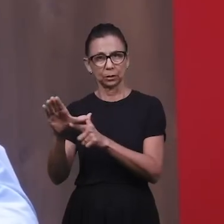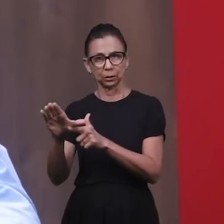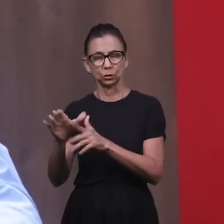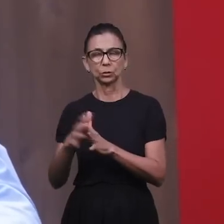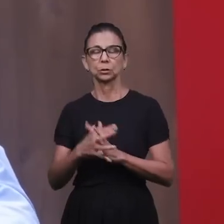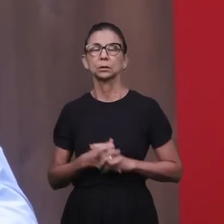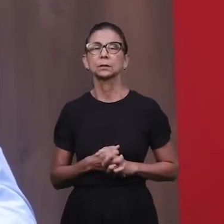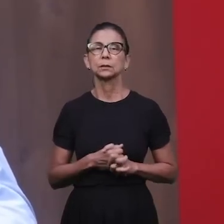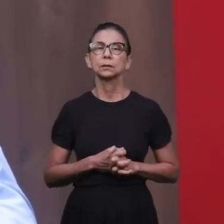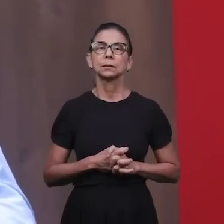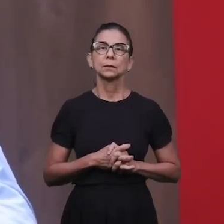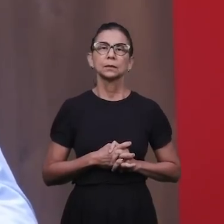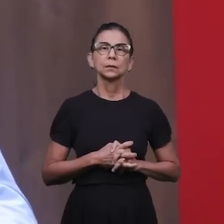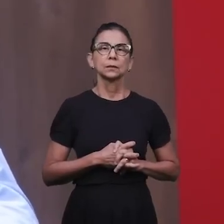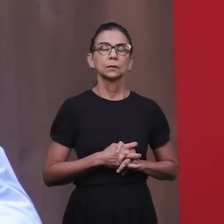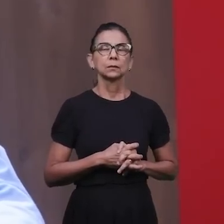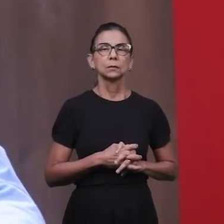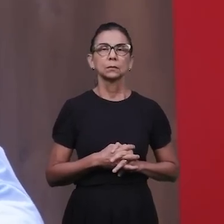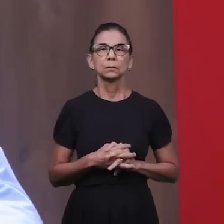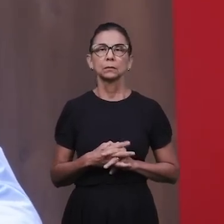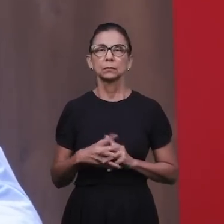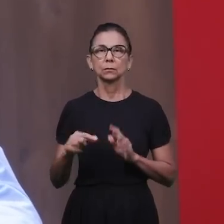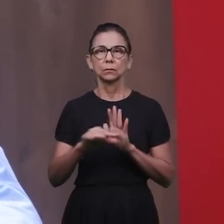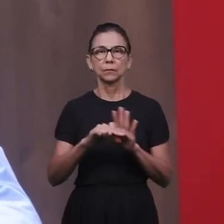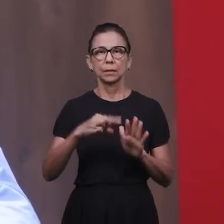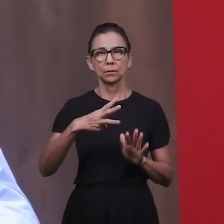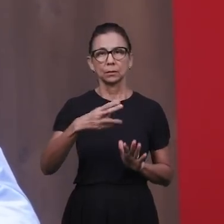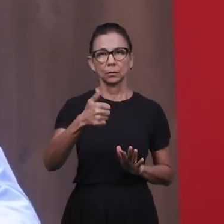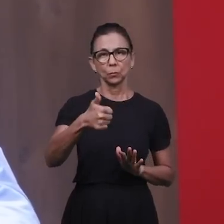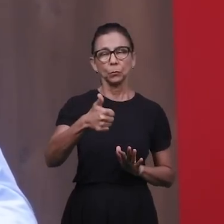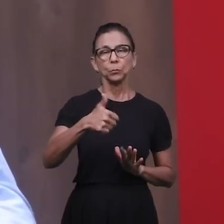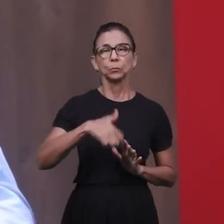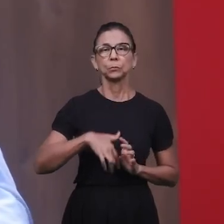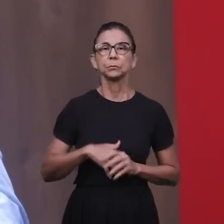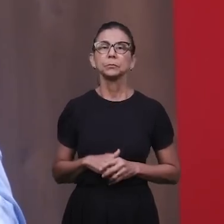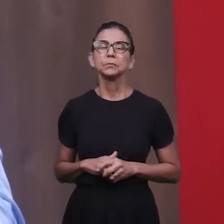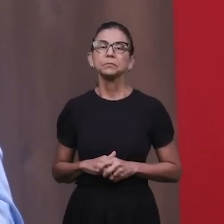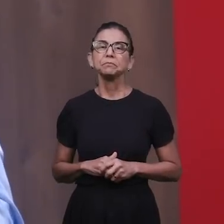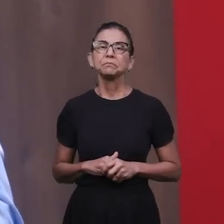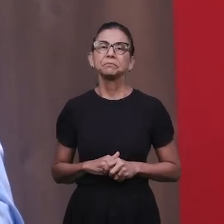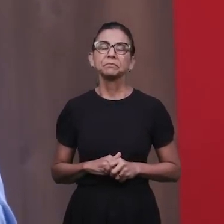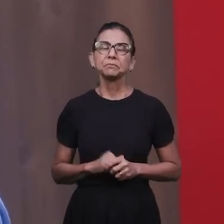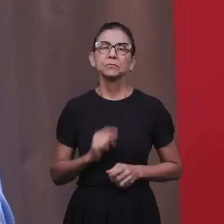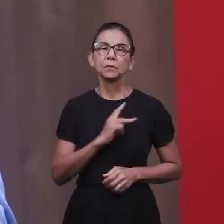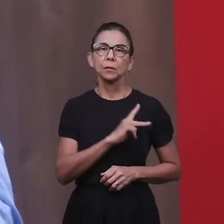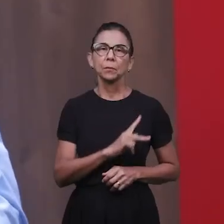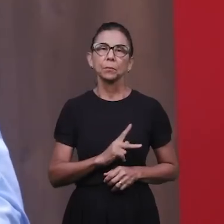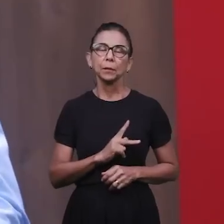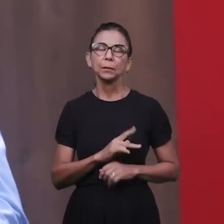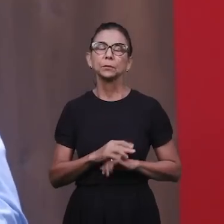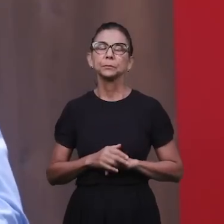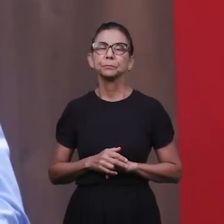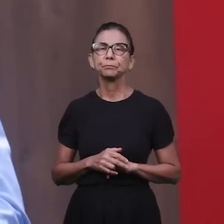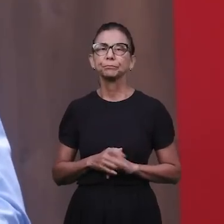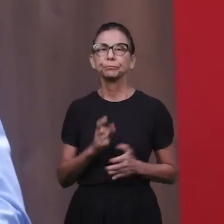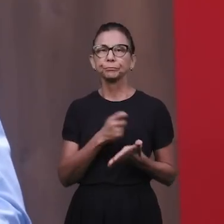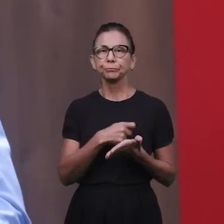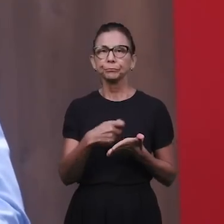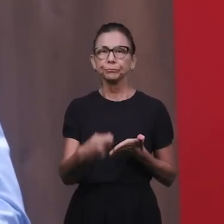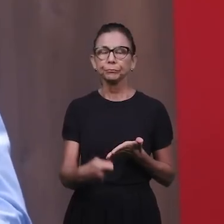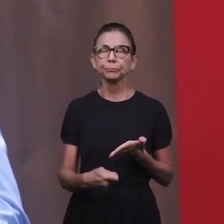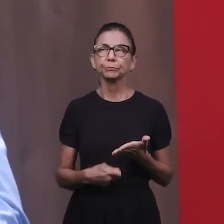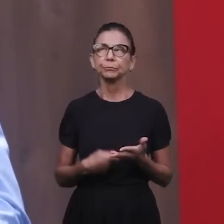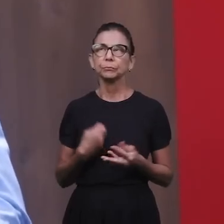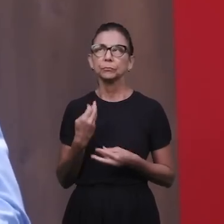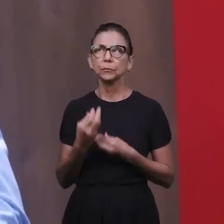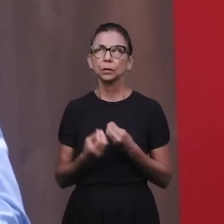usar aqui no verso 31, ele vai nos responder como é que você vai saber se